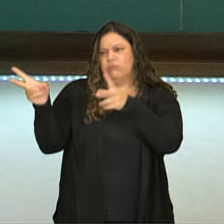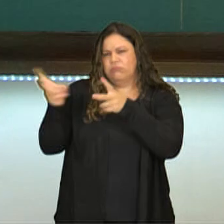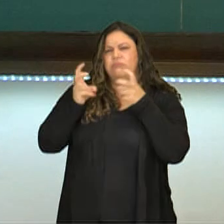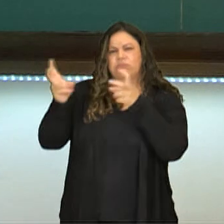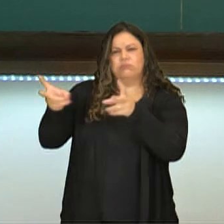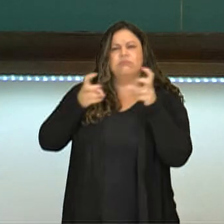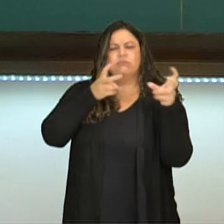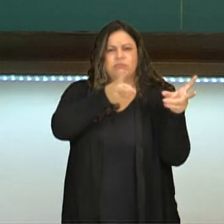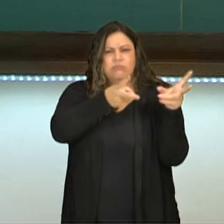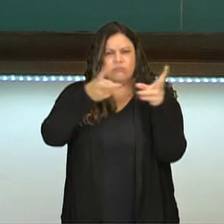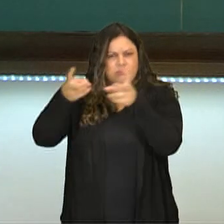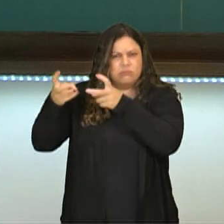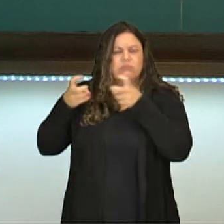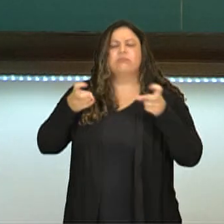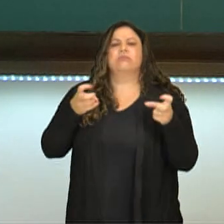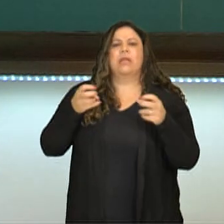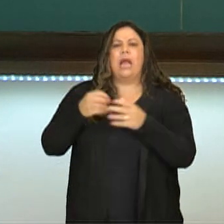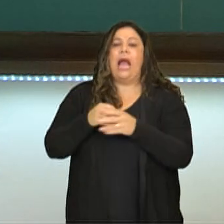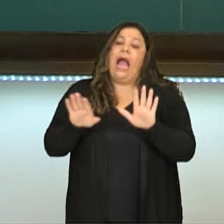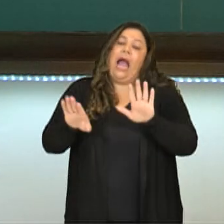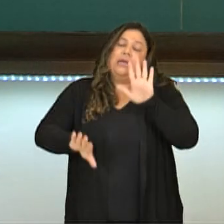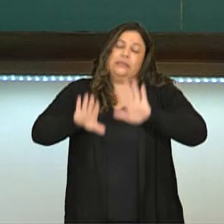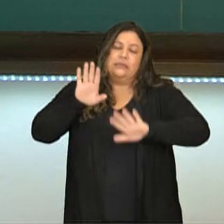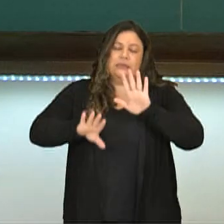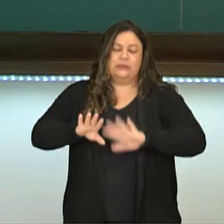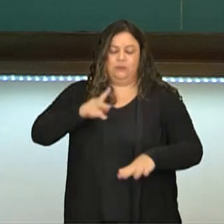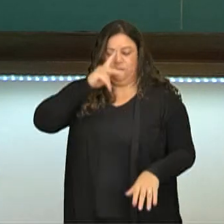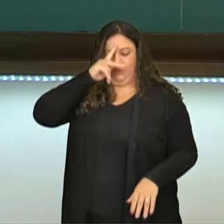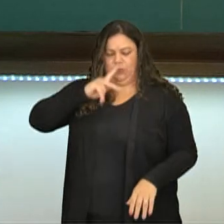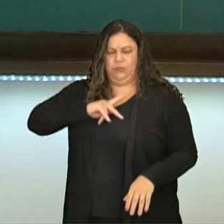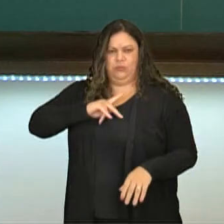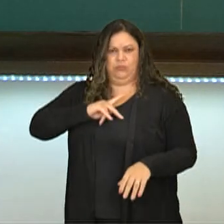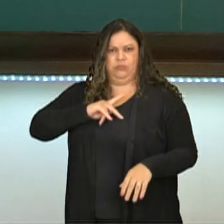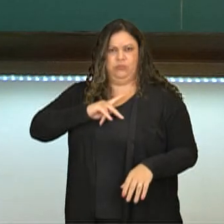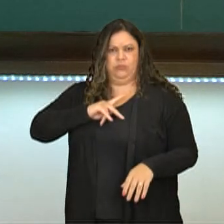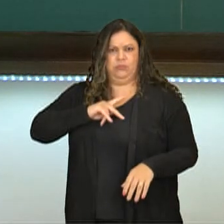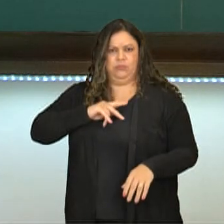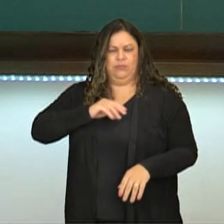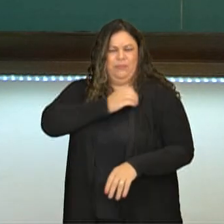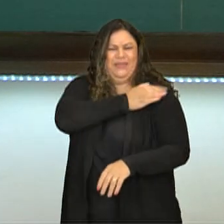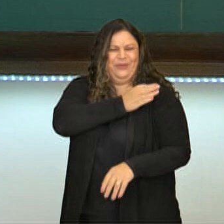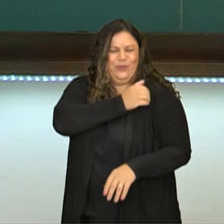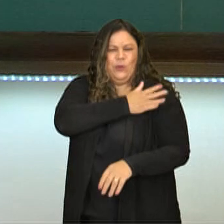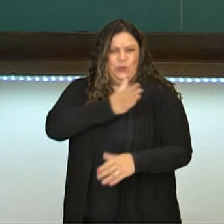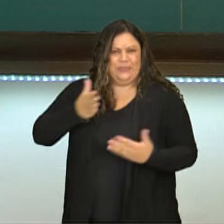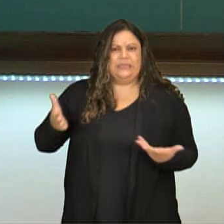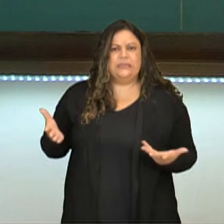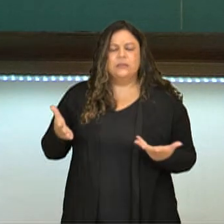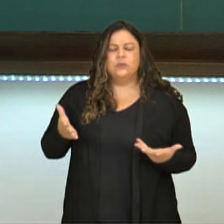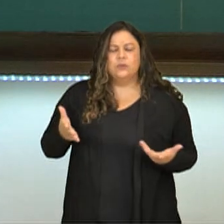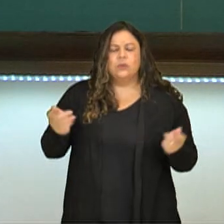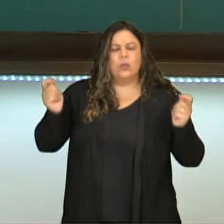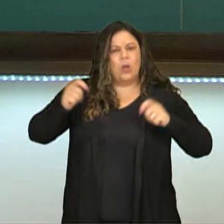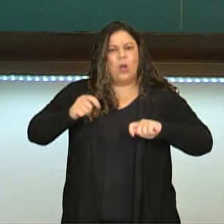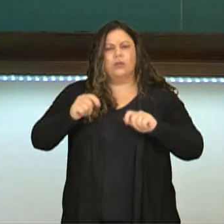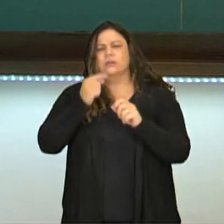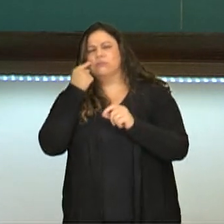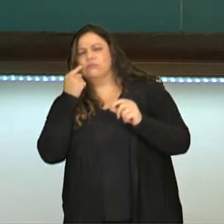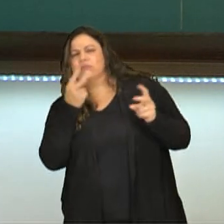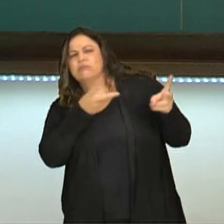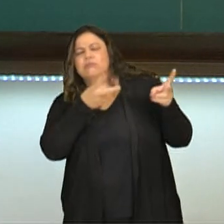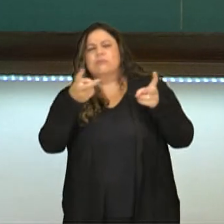de uma maneira um pouco etnocêntrica, às vezes, um pouco preconceituosa. Então, são os clichês que se criam, sobre quem é